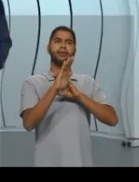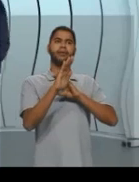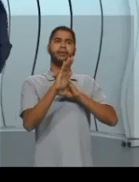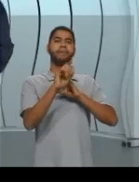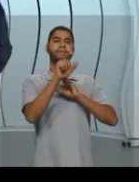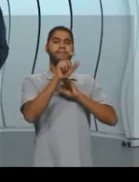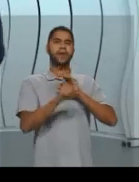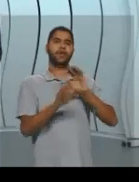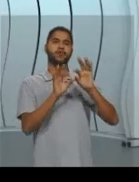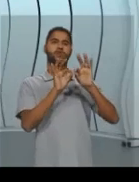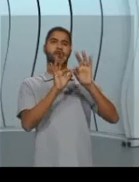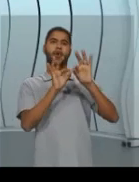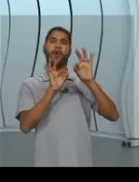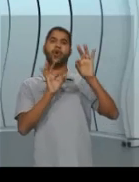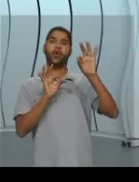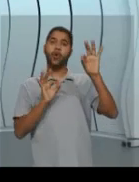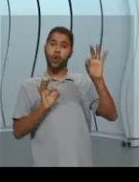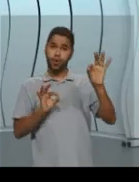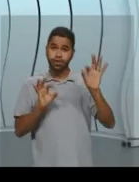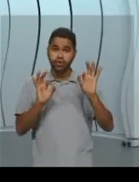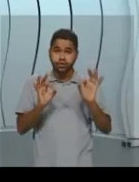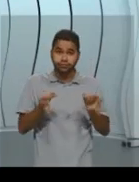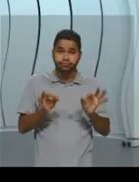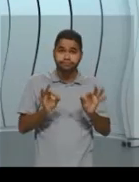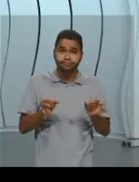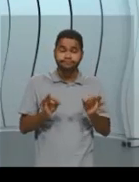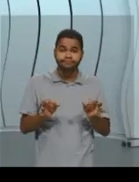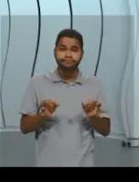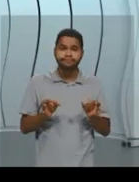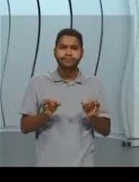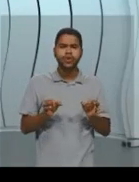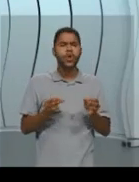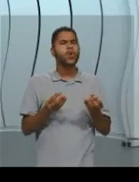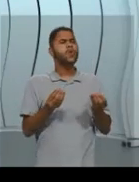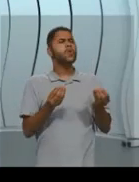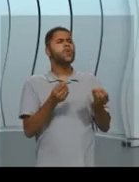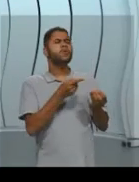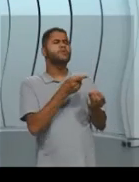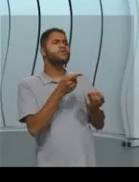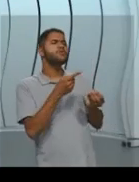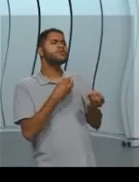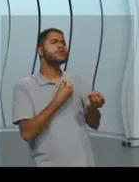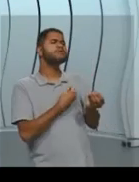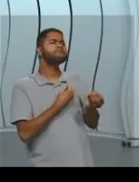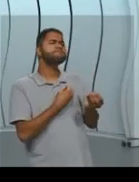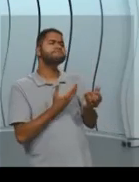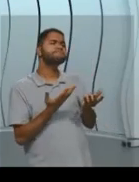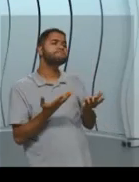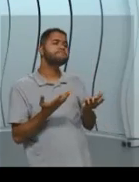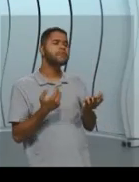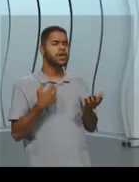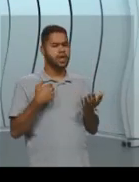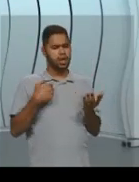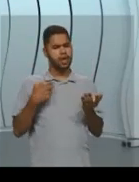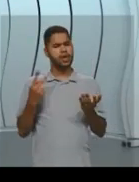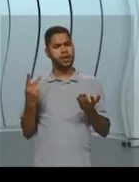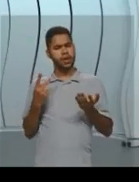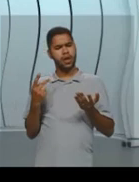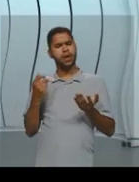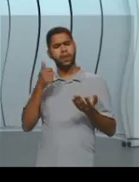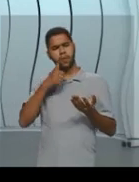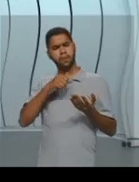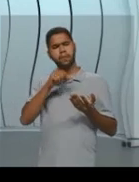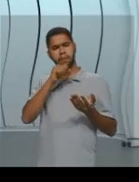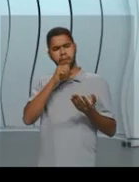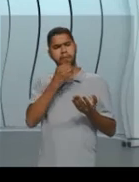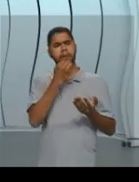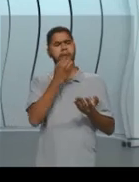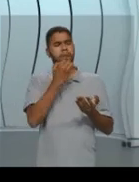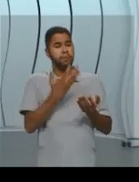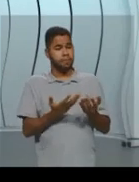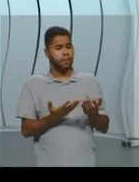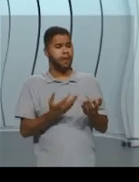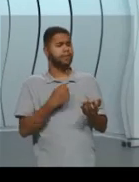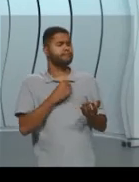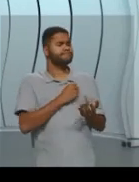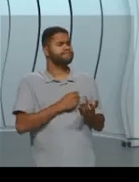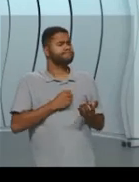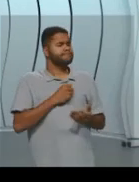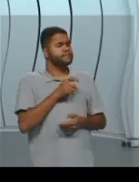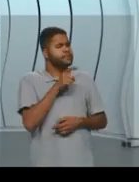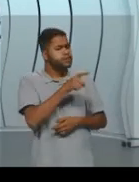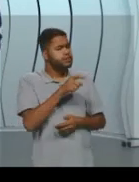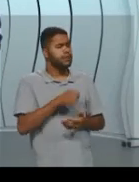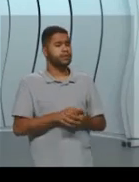está longe. Quando ele fala como tem passado, sua mãe e eu estamos bem, estamos com